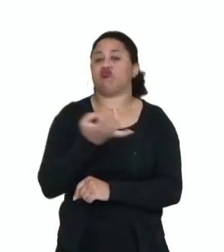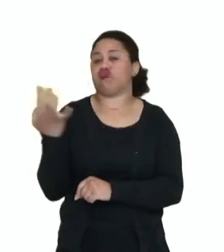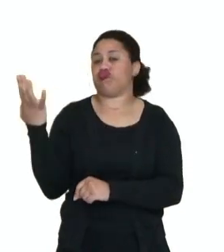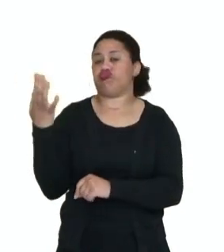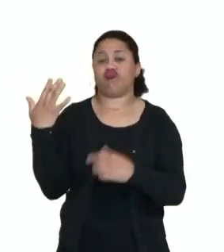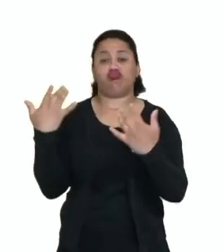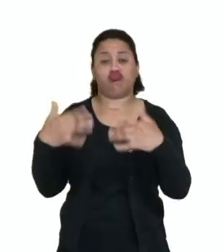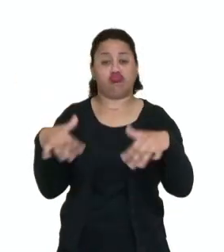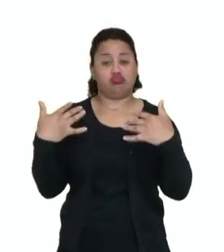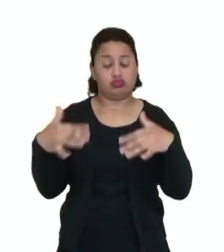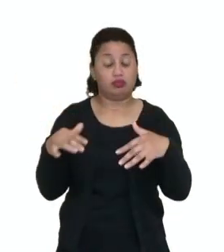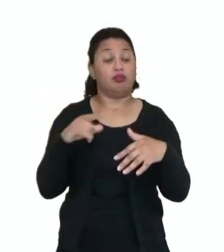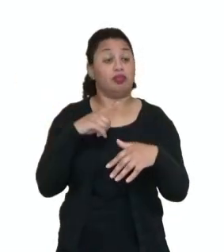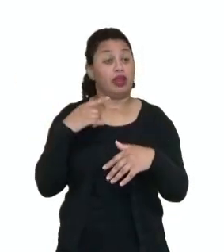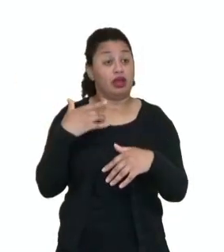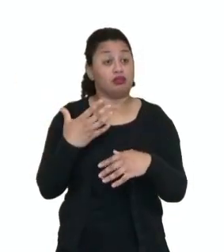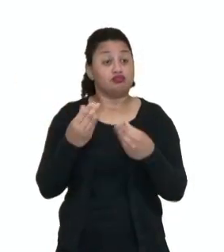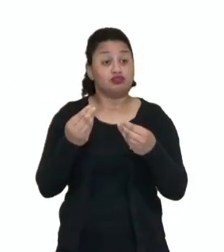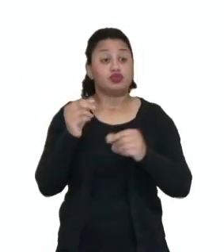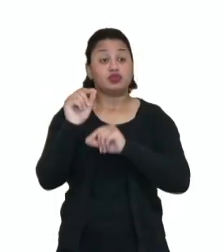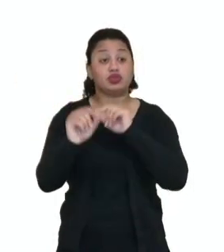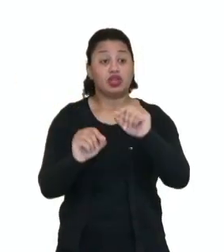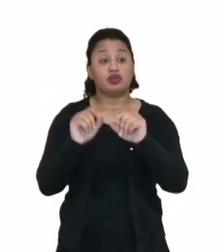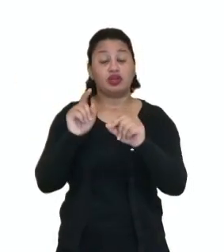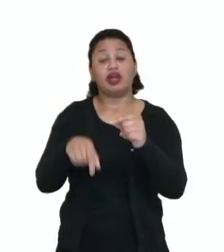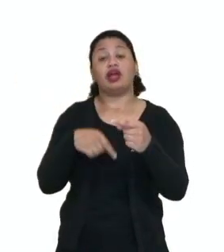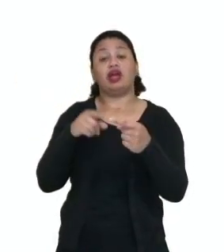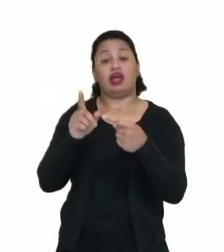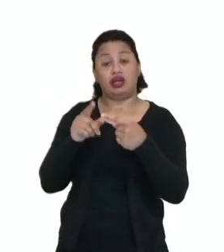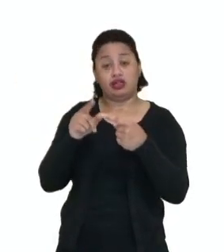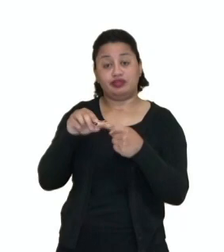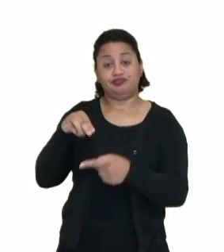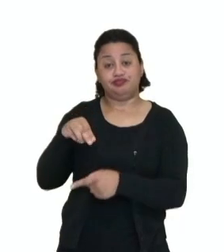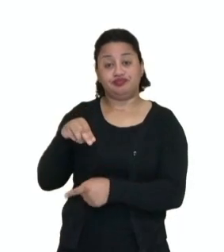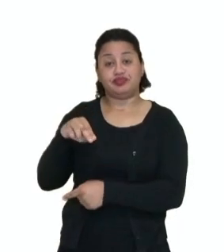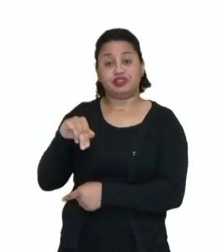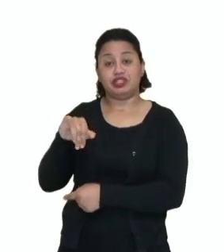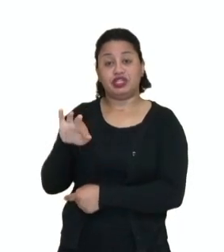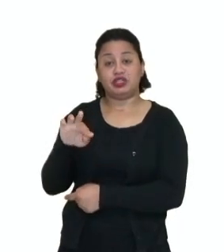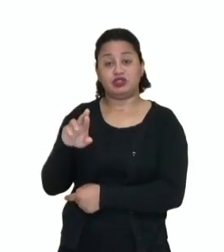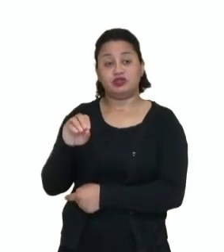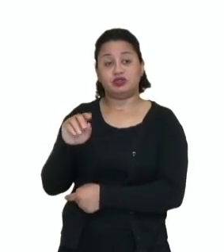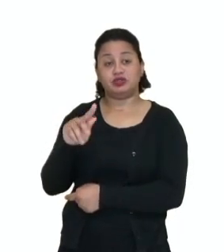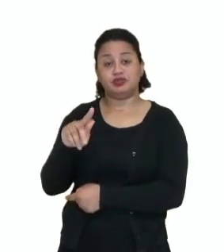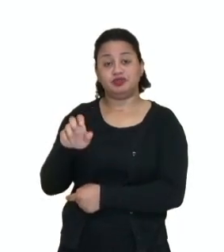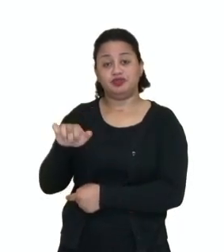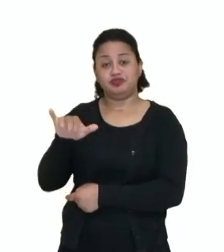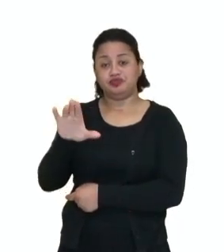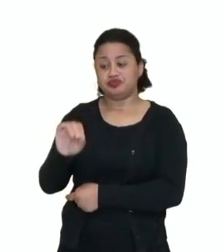bem mais na camada atmosférica, que é o nitrogênio. Olha aqui, ó,